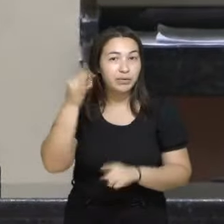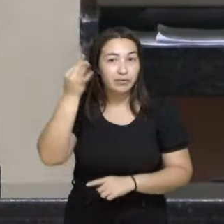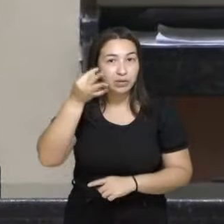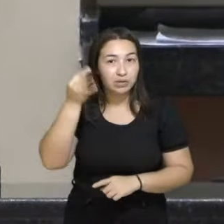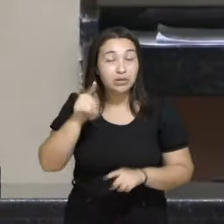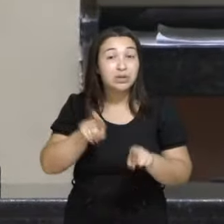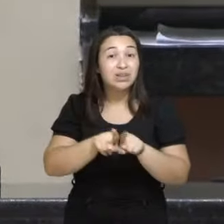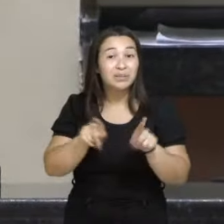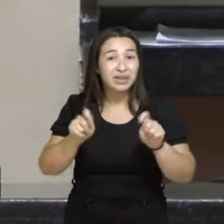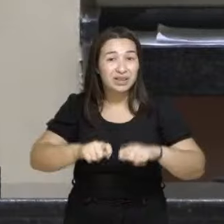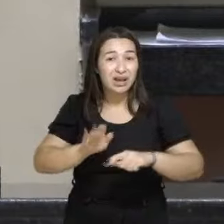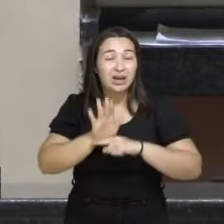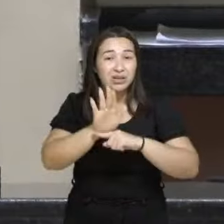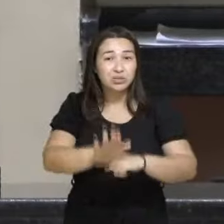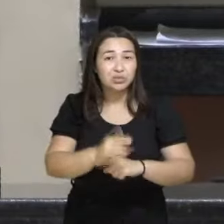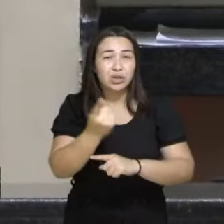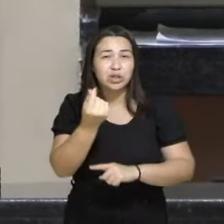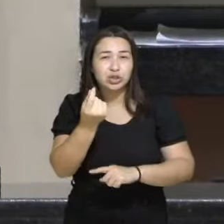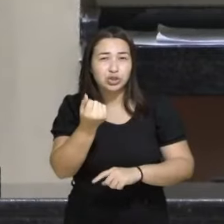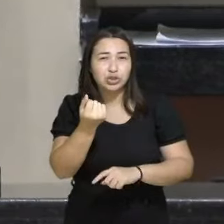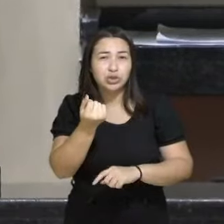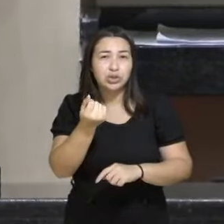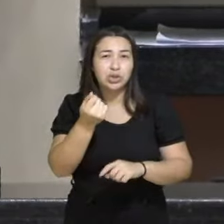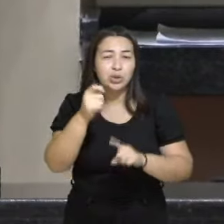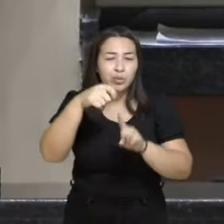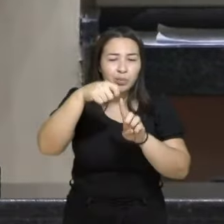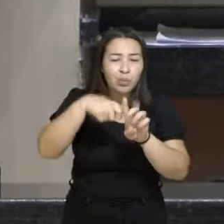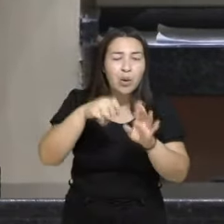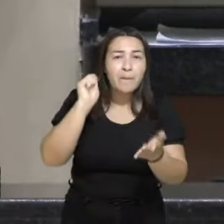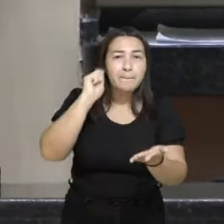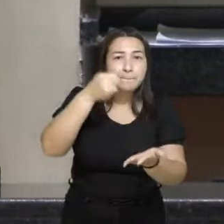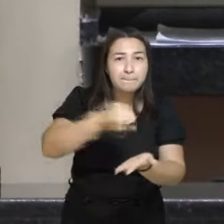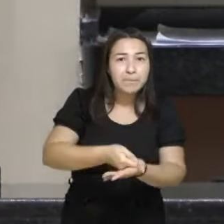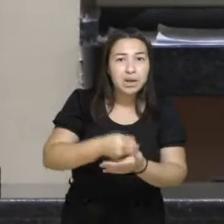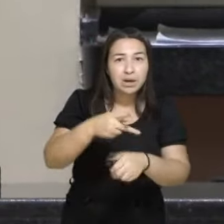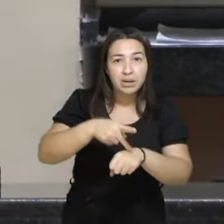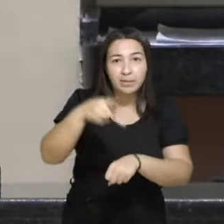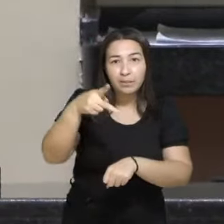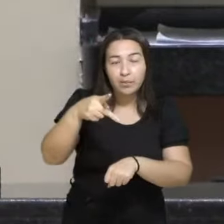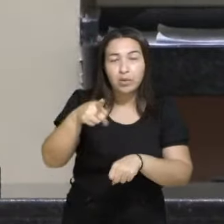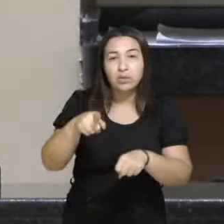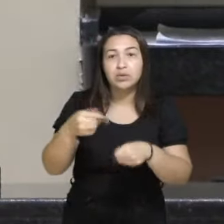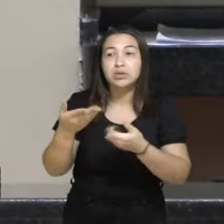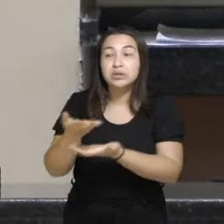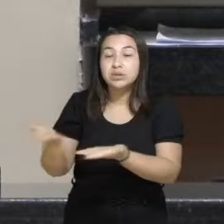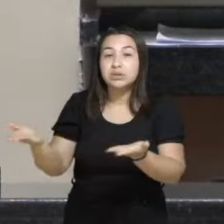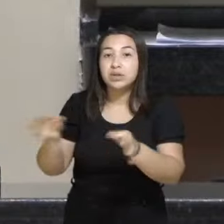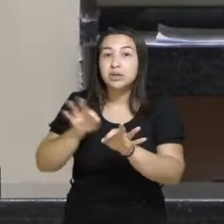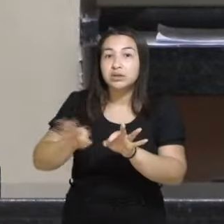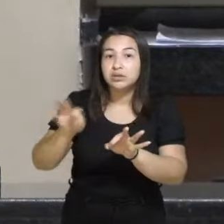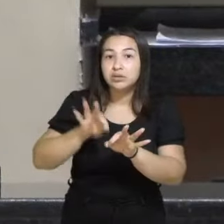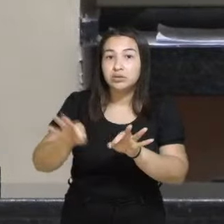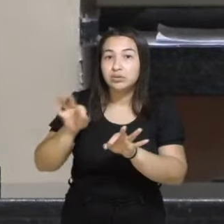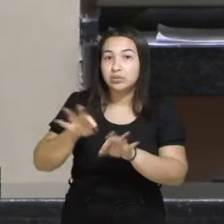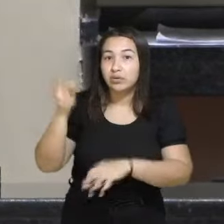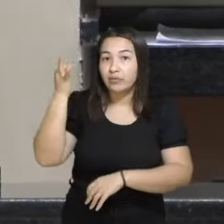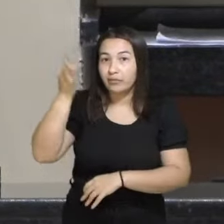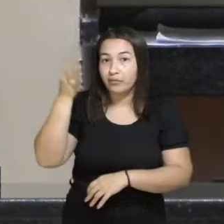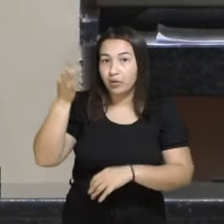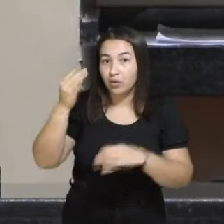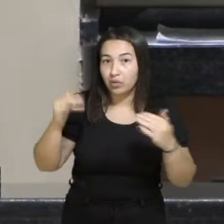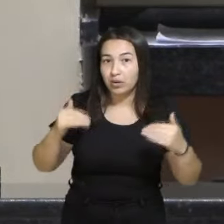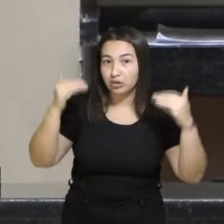das Mensalidades dos Cursos de Graduação e Pós-Graduação frequentados por estudantes em instituições de ensino superior, para